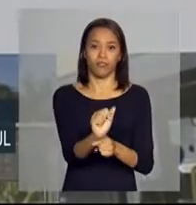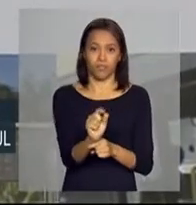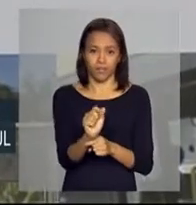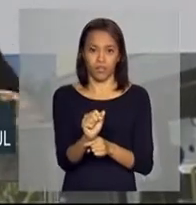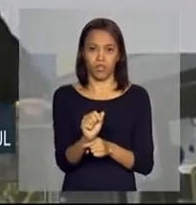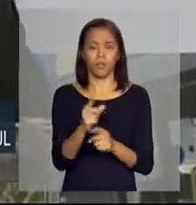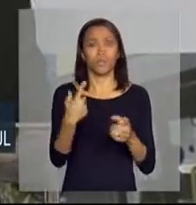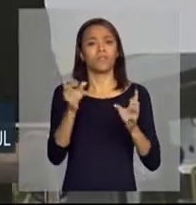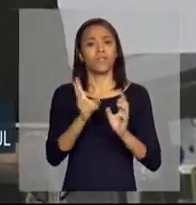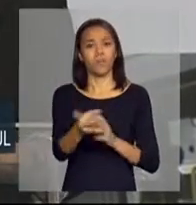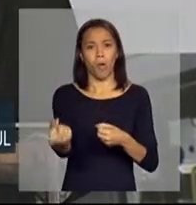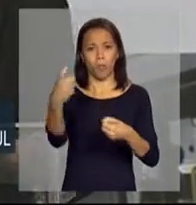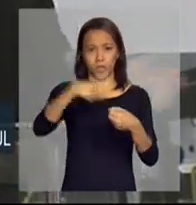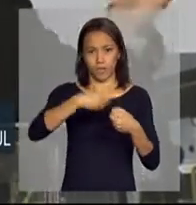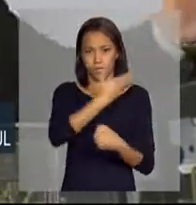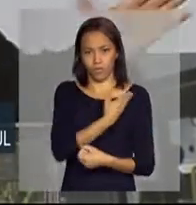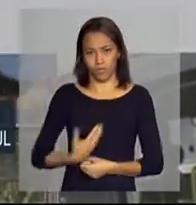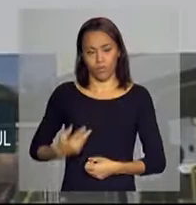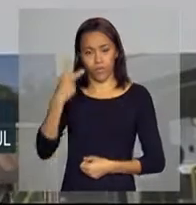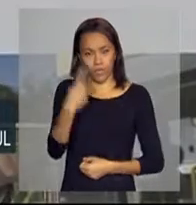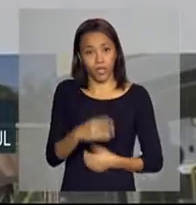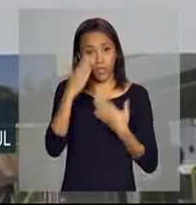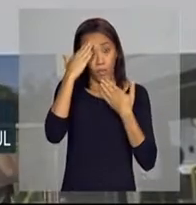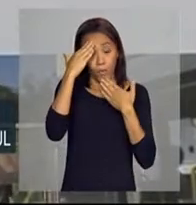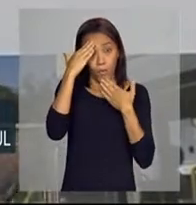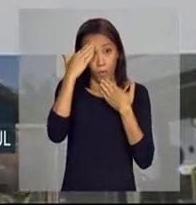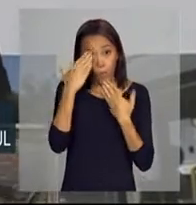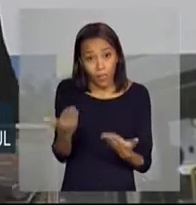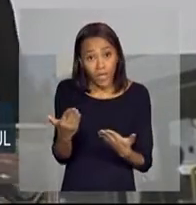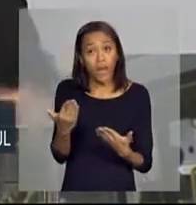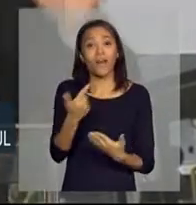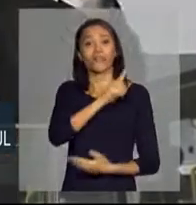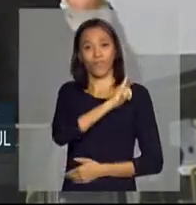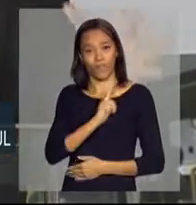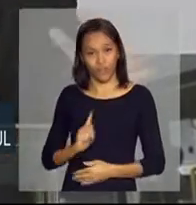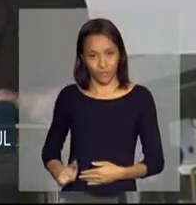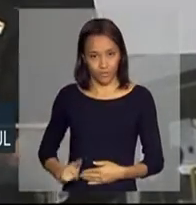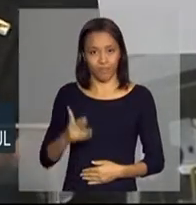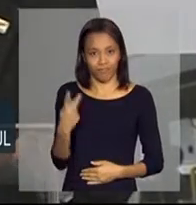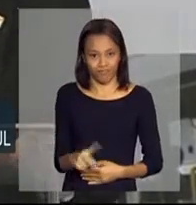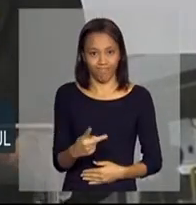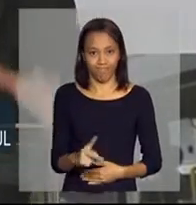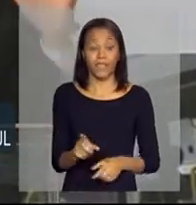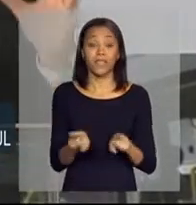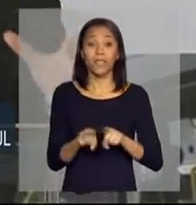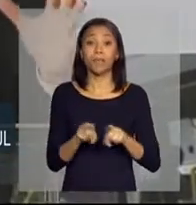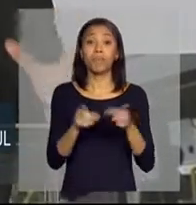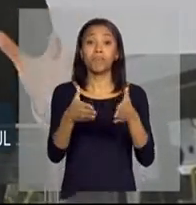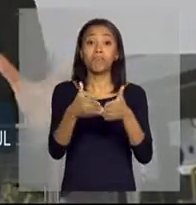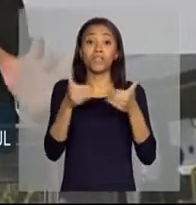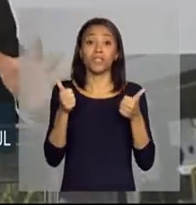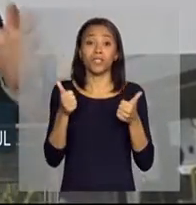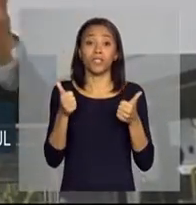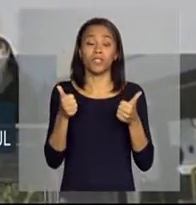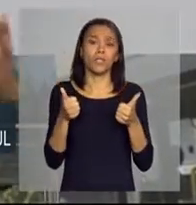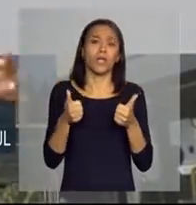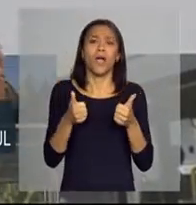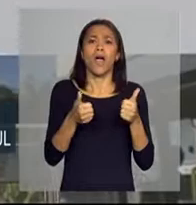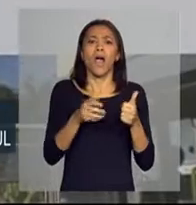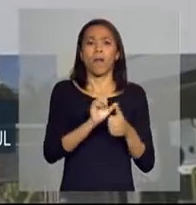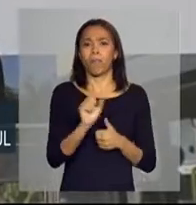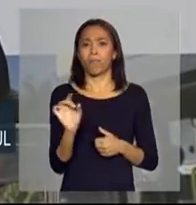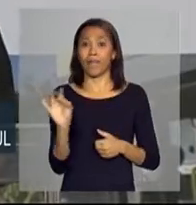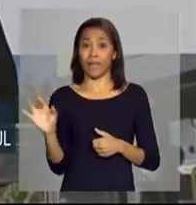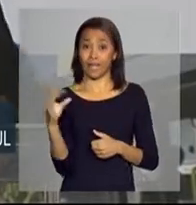com a parceria que o governo do Estado faz. Então, muito obrigado, governador Tarso Genro. Eu queria pedir, tomar a liberdade aqui de pedir aos prefeitos